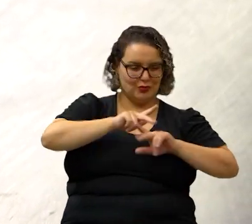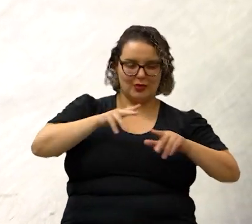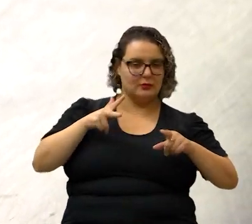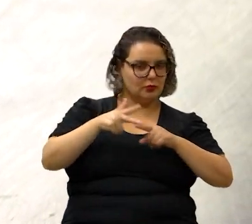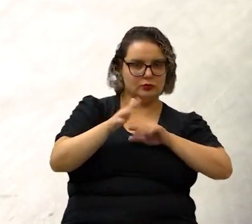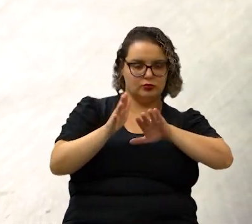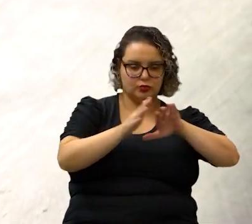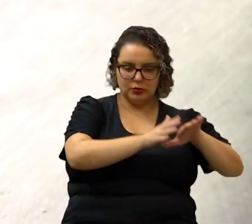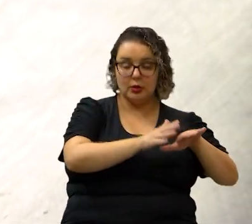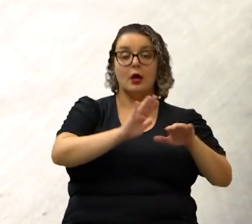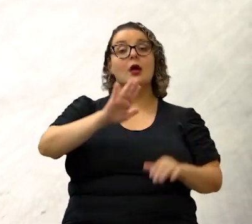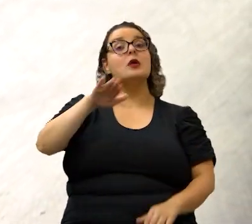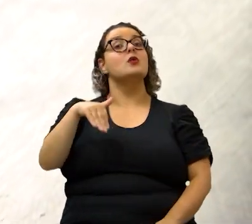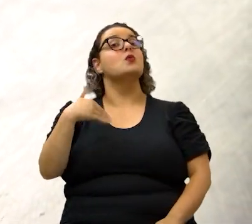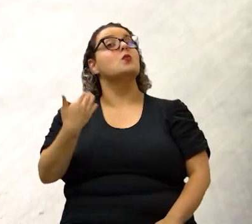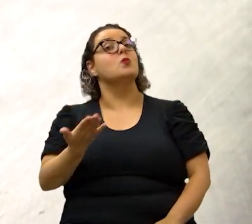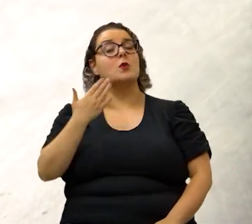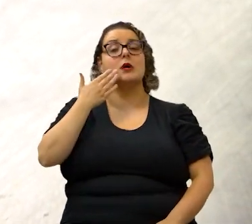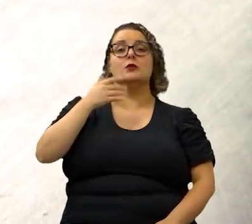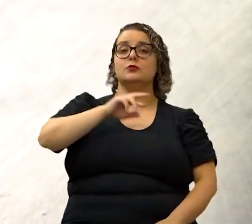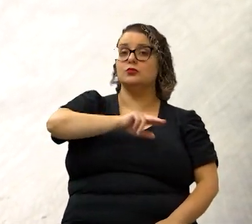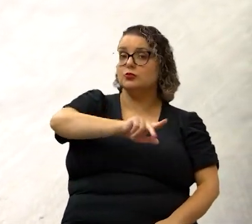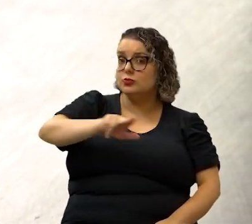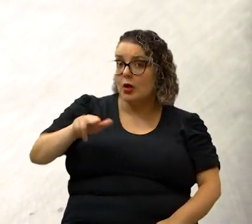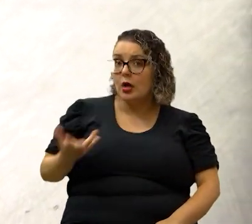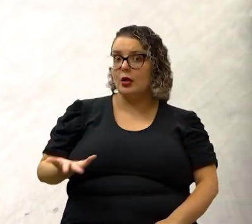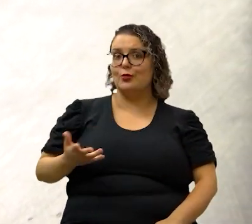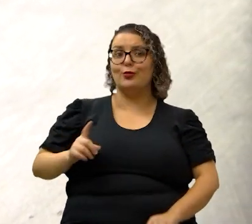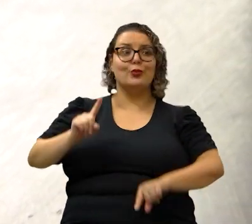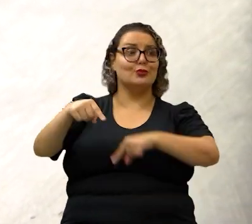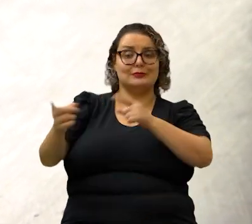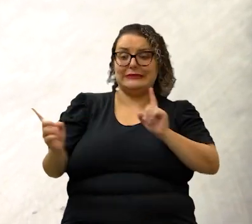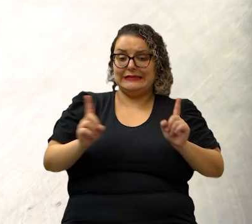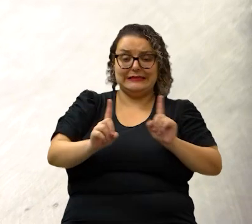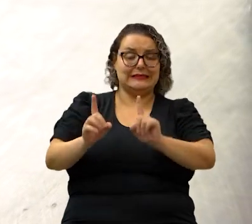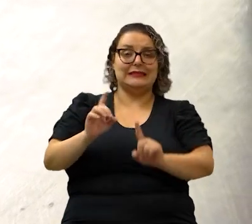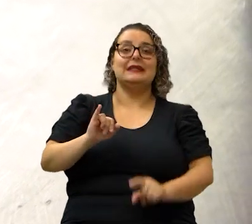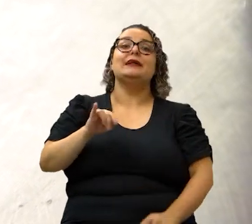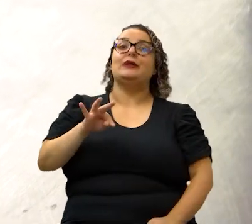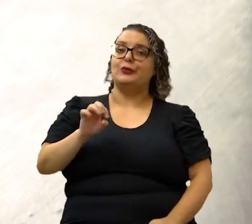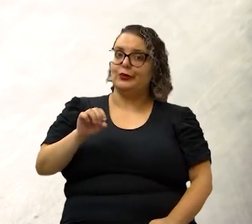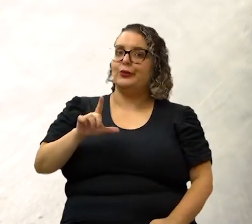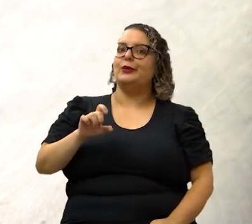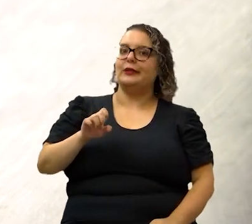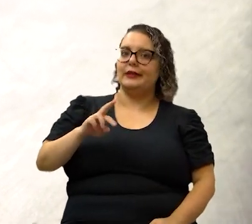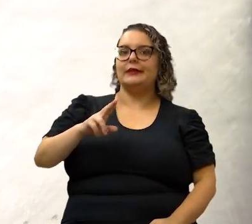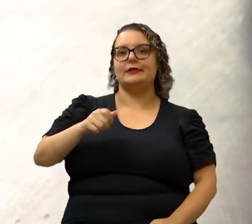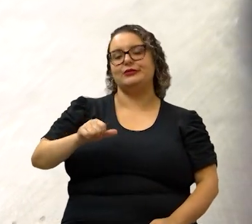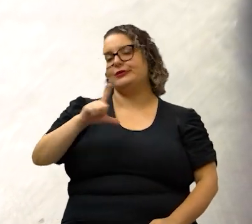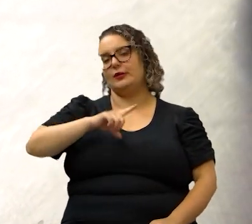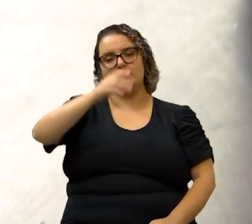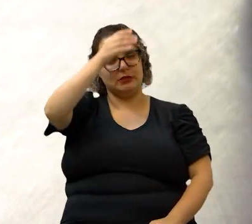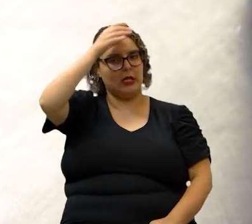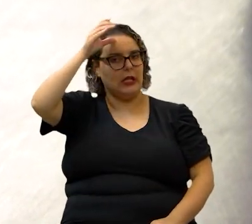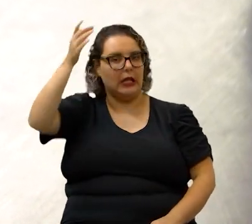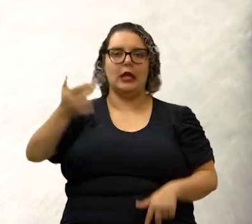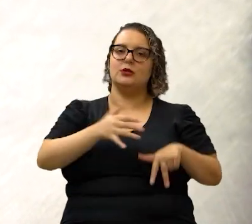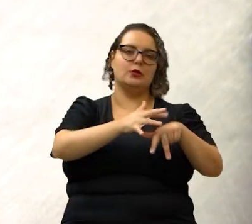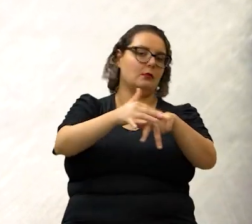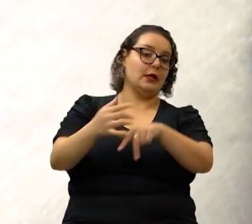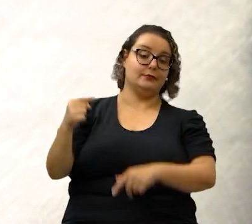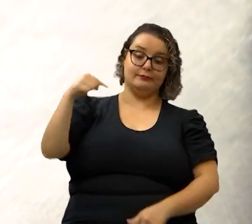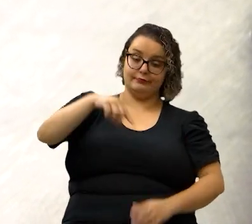açúcar. Só que ao tirar o açúcar, vieram todos os outros intolerantes, porque nós temos pacientes e clientes que vêm